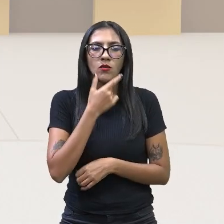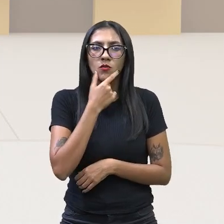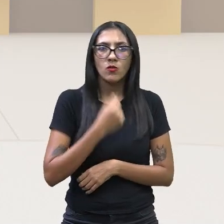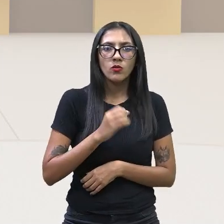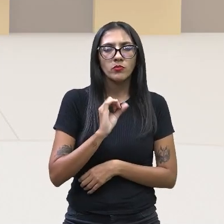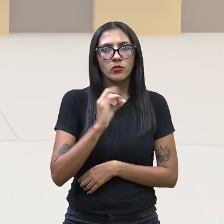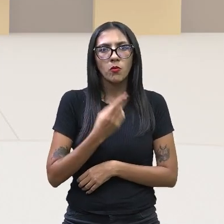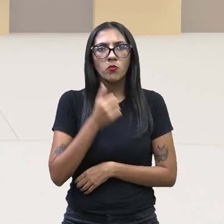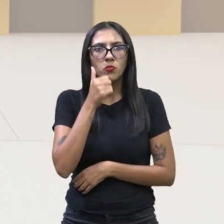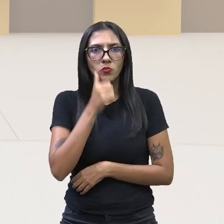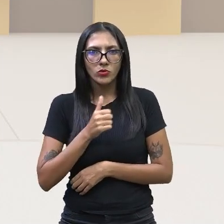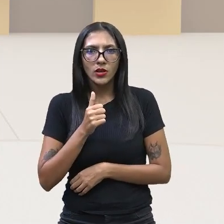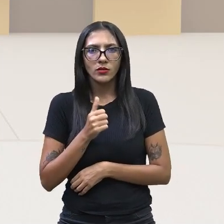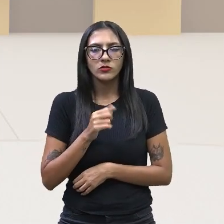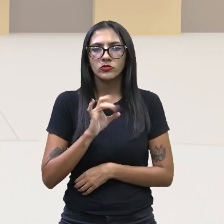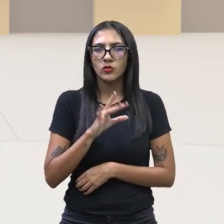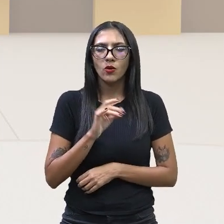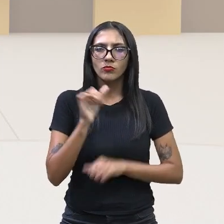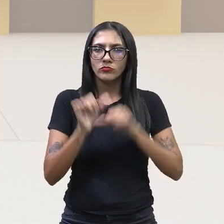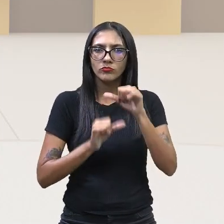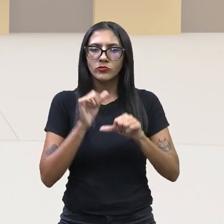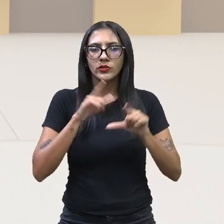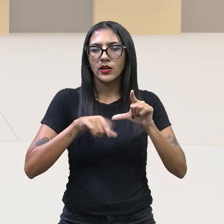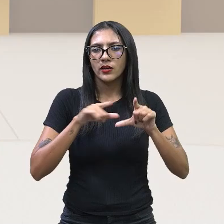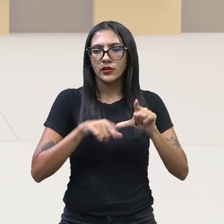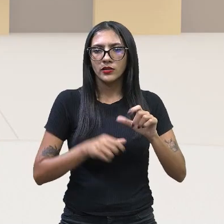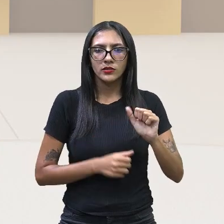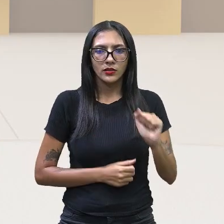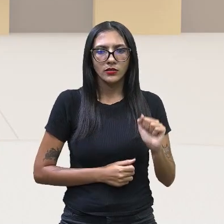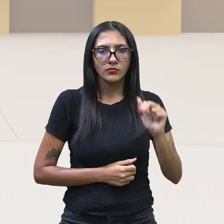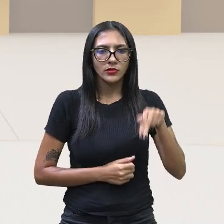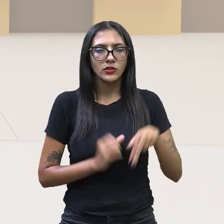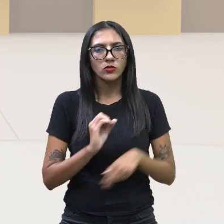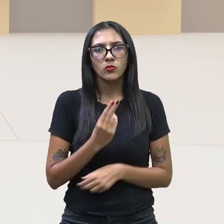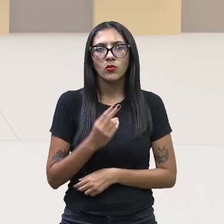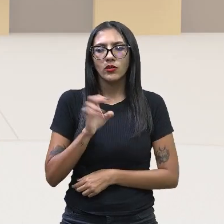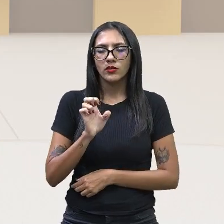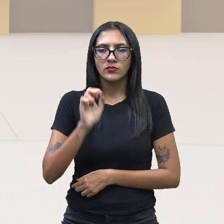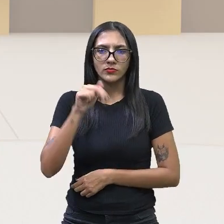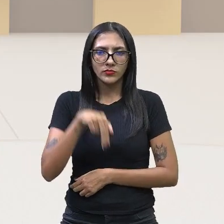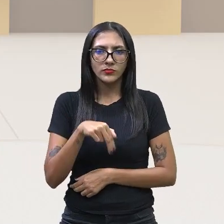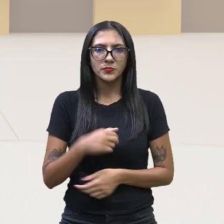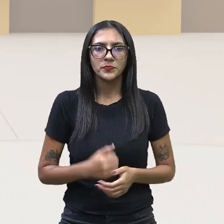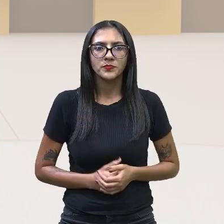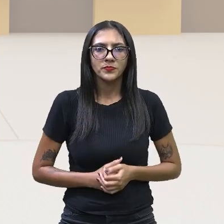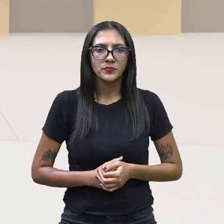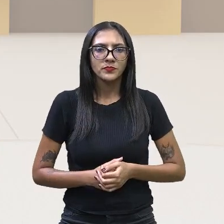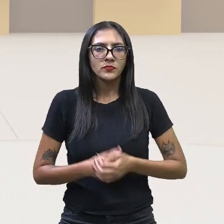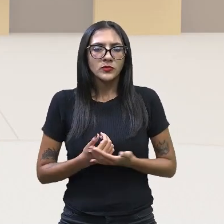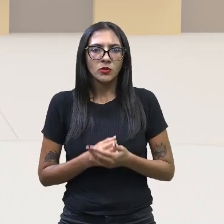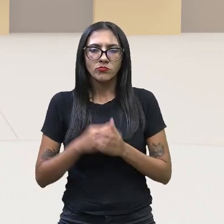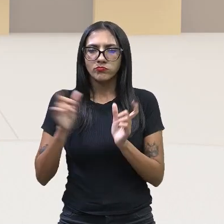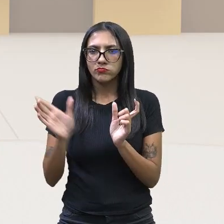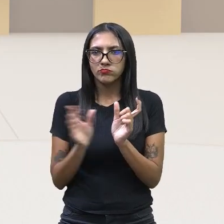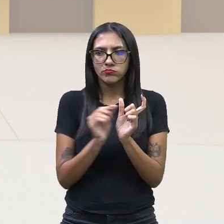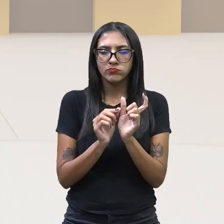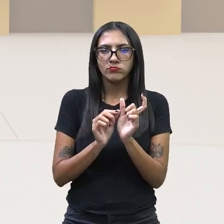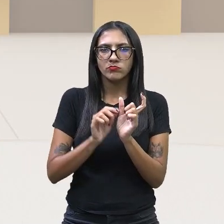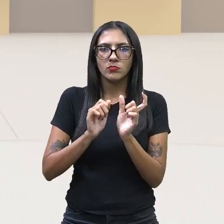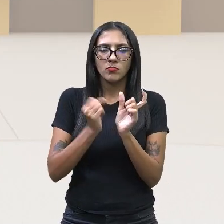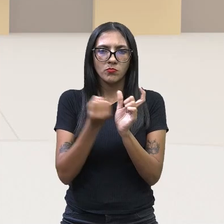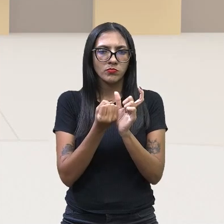woman. Ok? Resumindo, nós temos, então, a formação de plural na língua inglesa pela presença do S, tal qual na língua